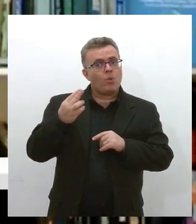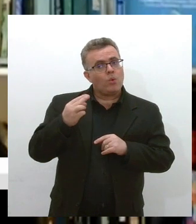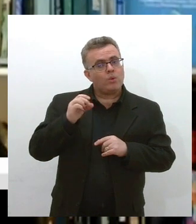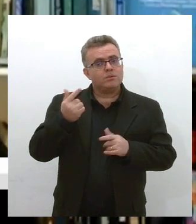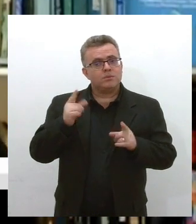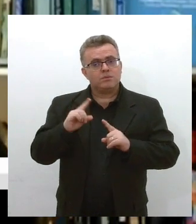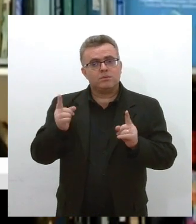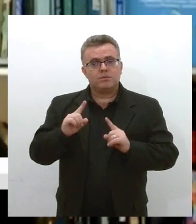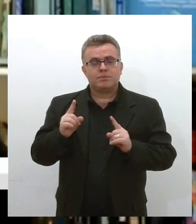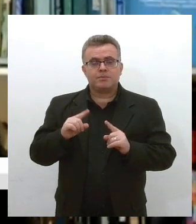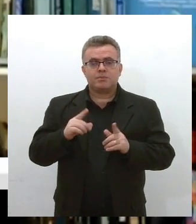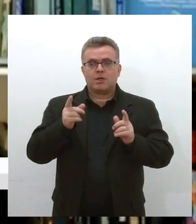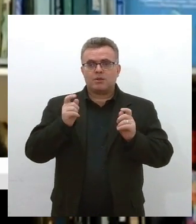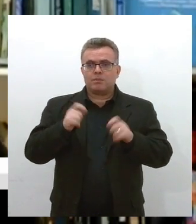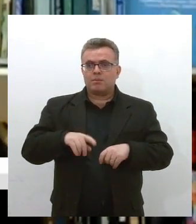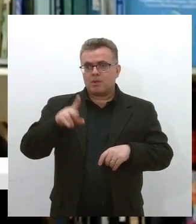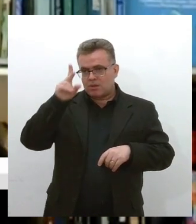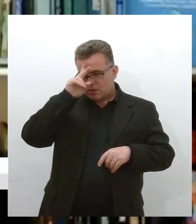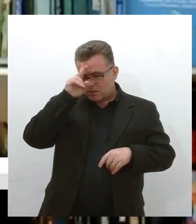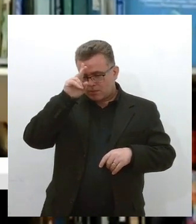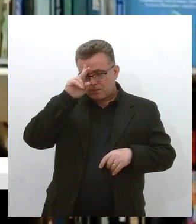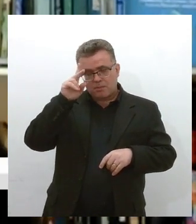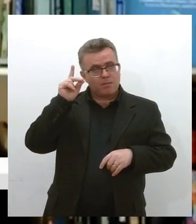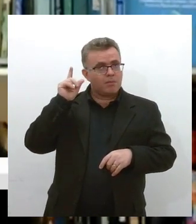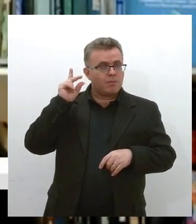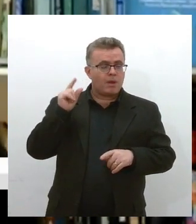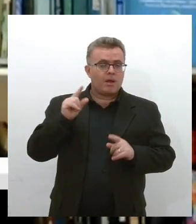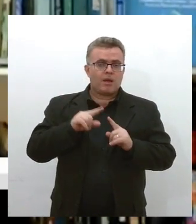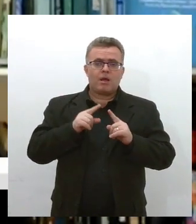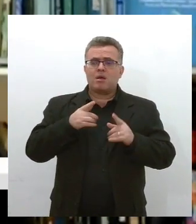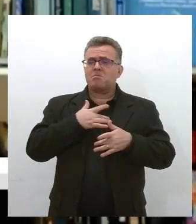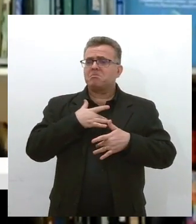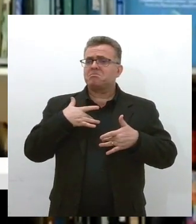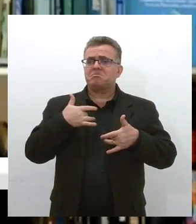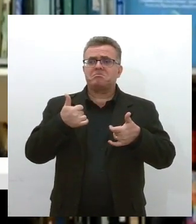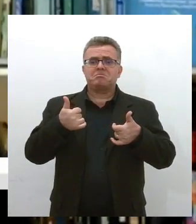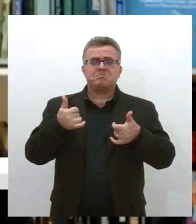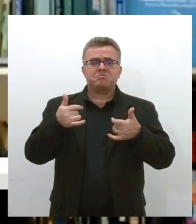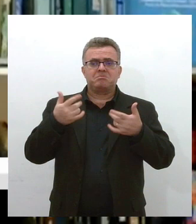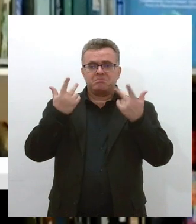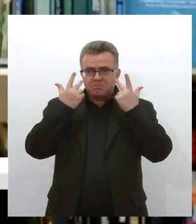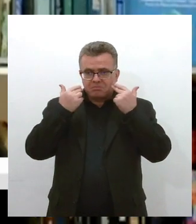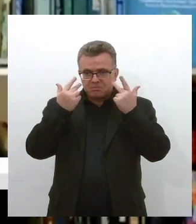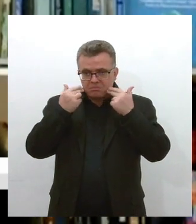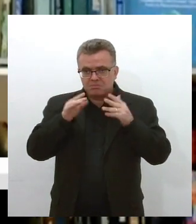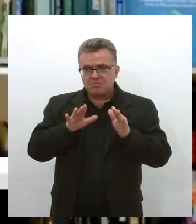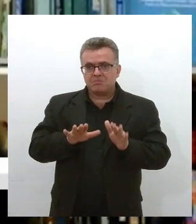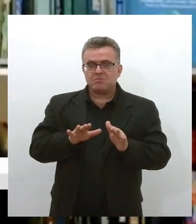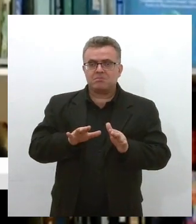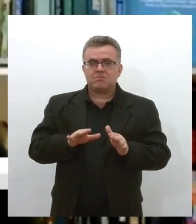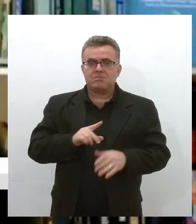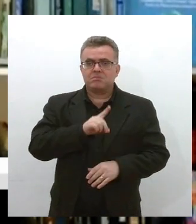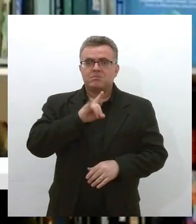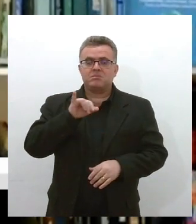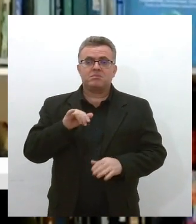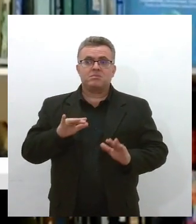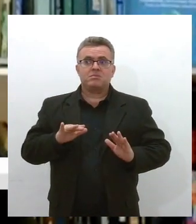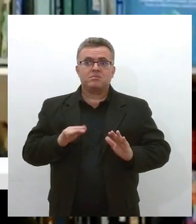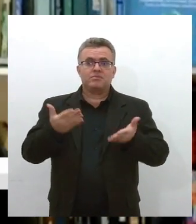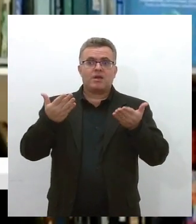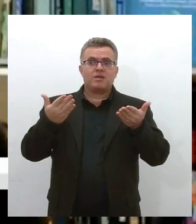bem com as lembranças. Mas volta e meia elas vão aparecer, principalmente em datas comemorativas, por exemplo, para